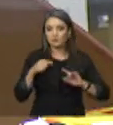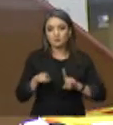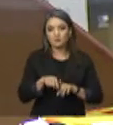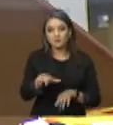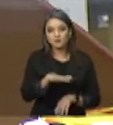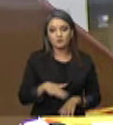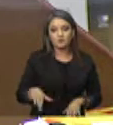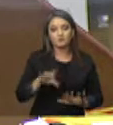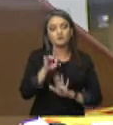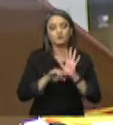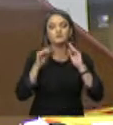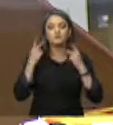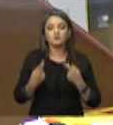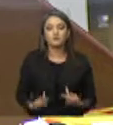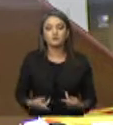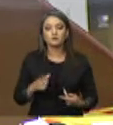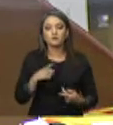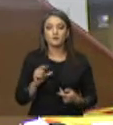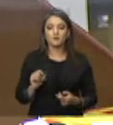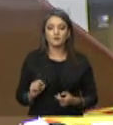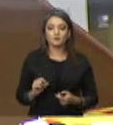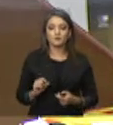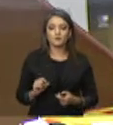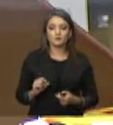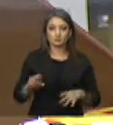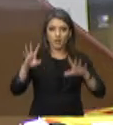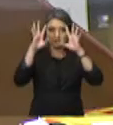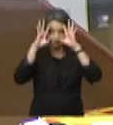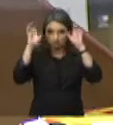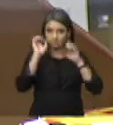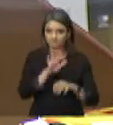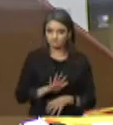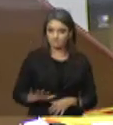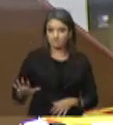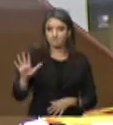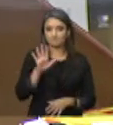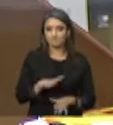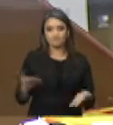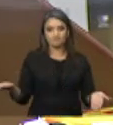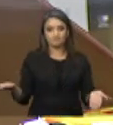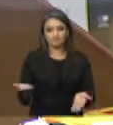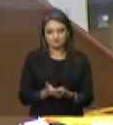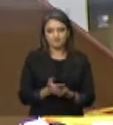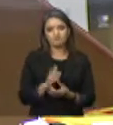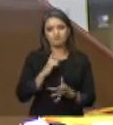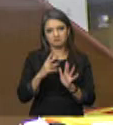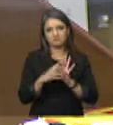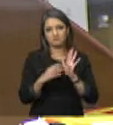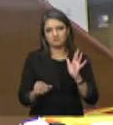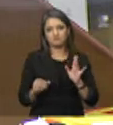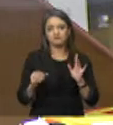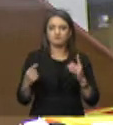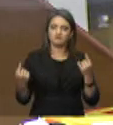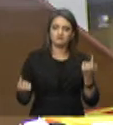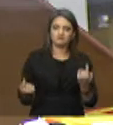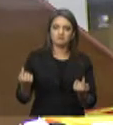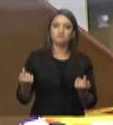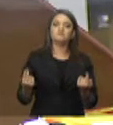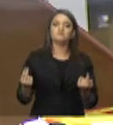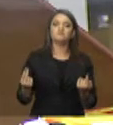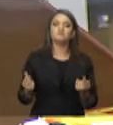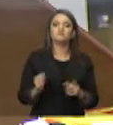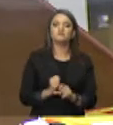dos Direitos Humanos registre-se a que a corte Europeia no caso as Chuck versus Alemanha e melhor